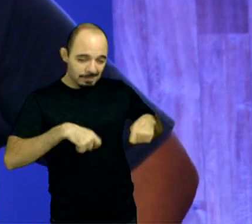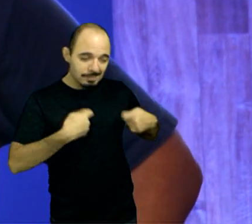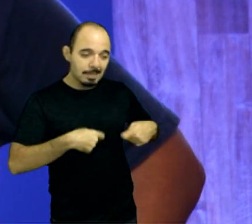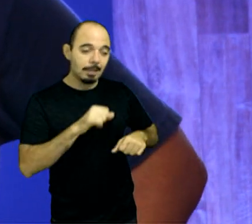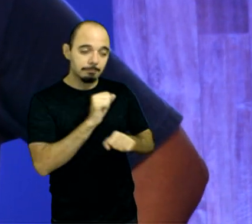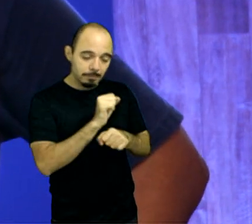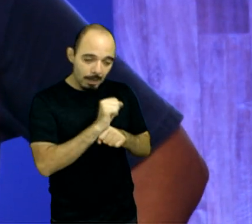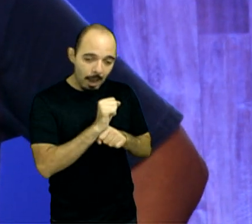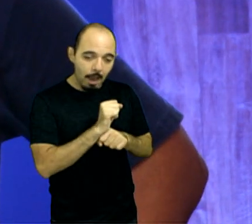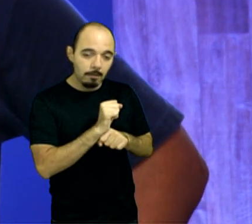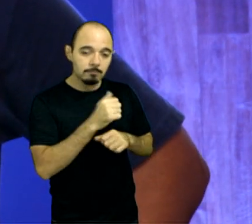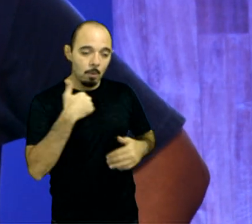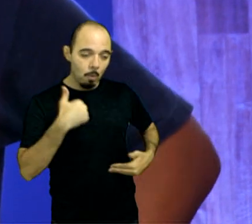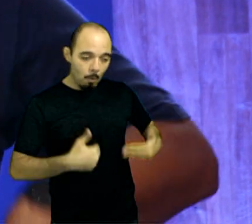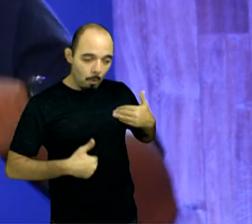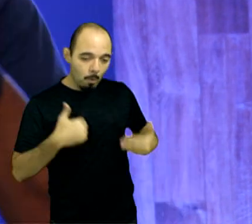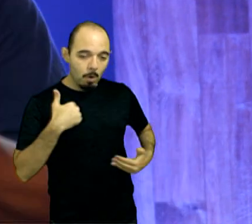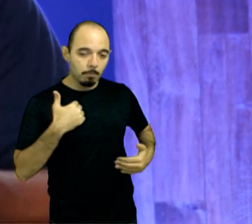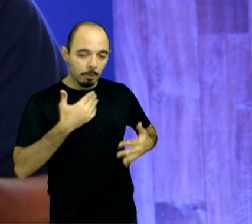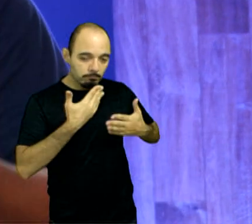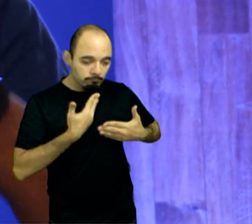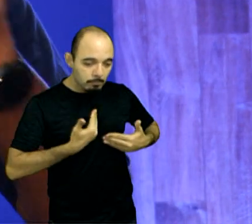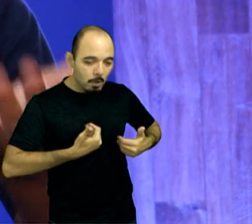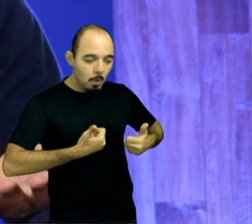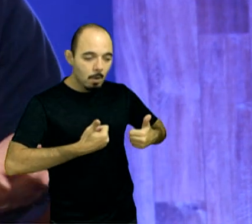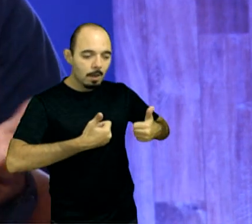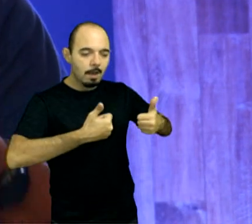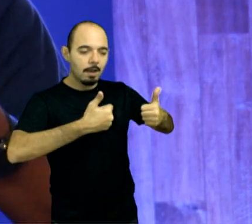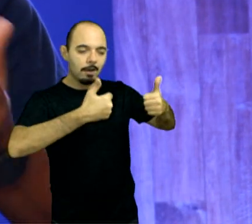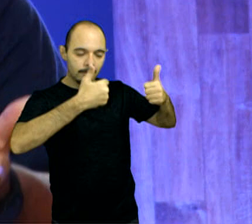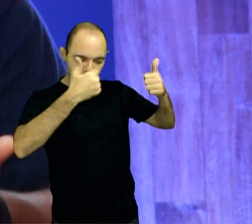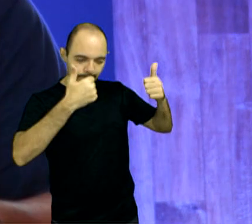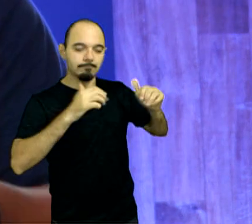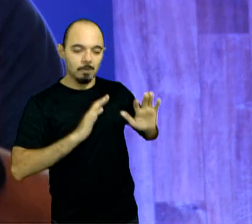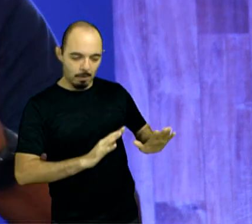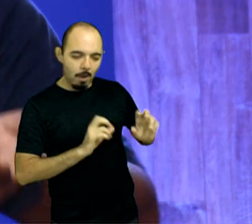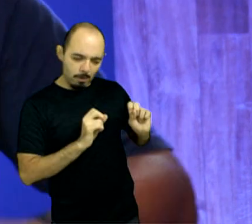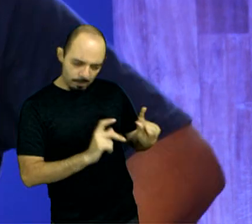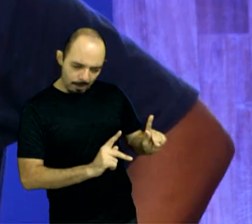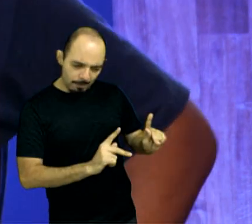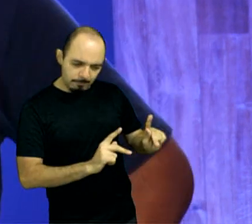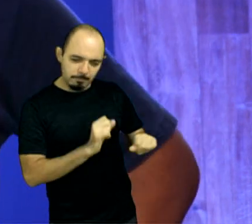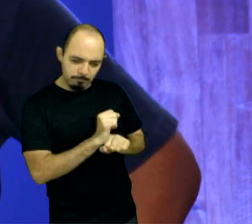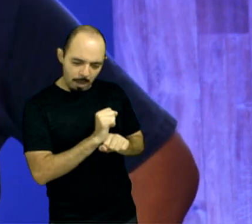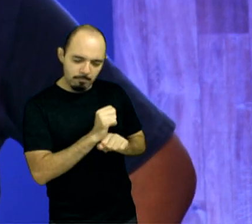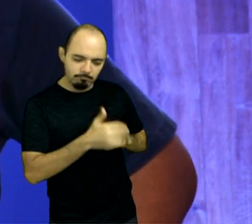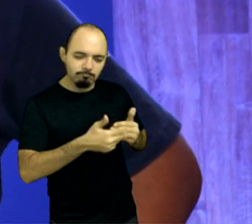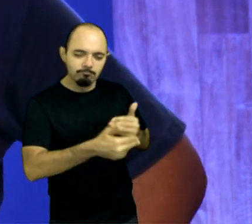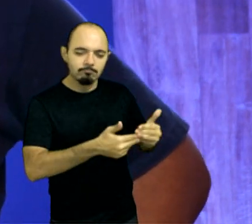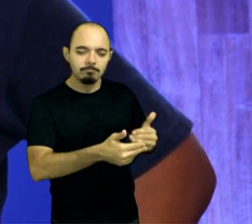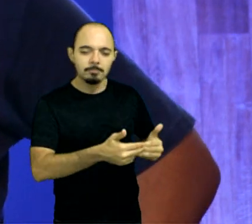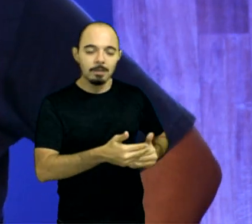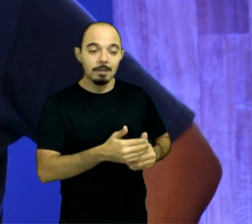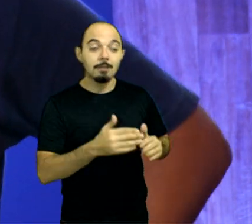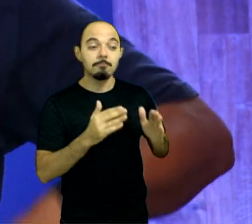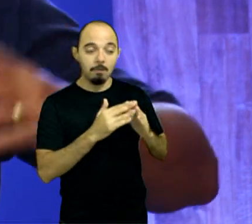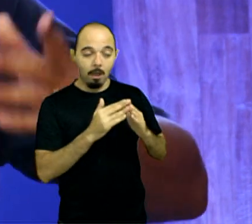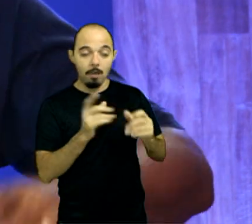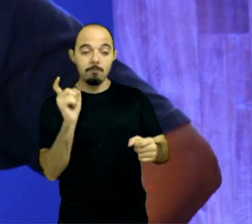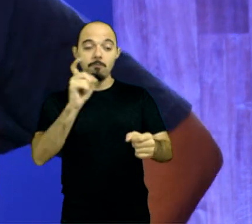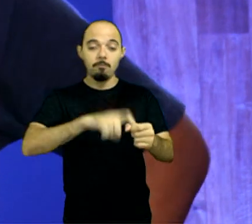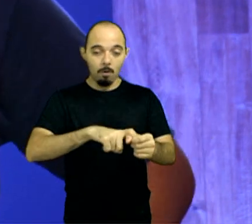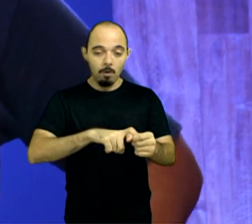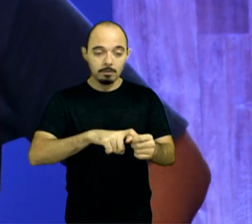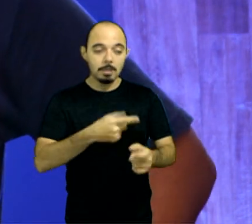né? Mas eu estava tão bem que ele me liberou para casa, deu remédio, né? Medicou, né? Um anticonvulsivo e